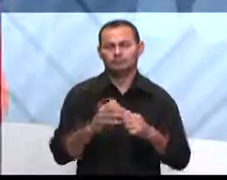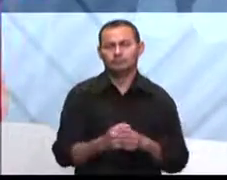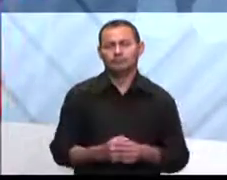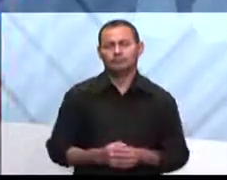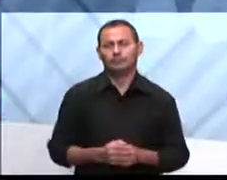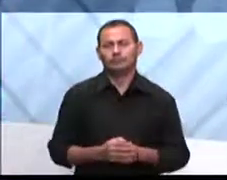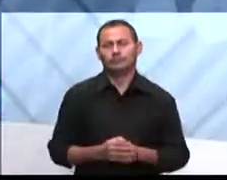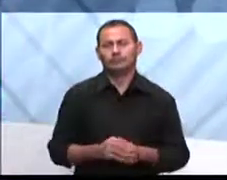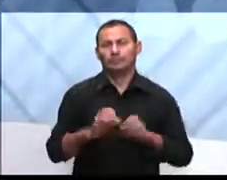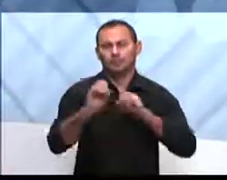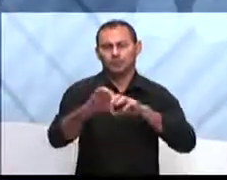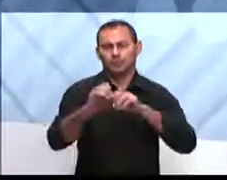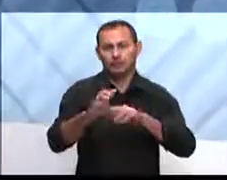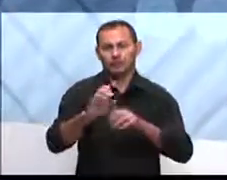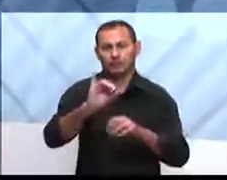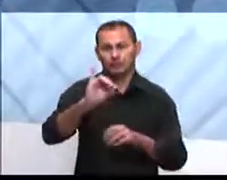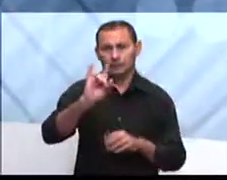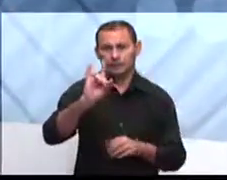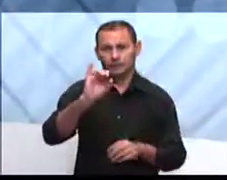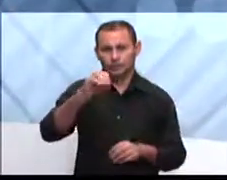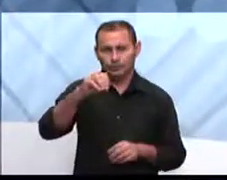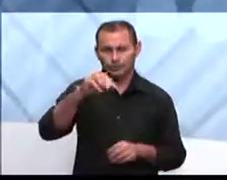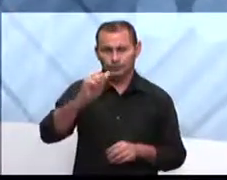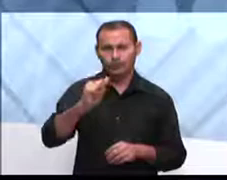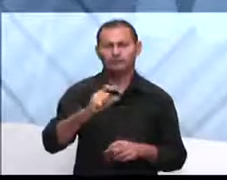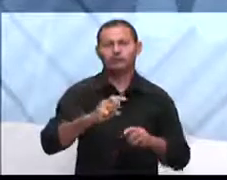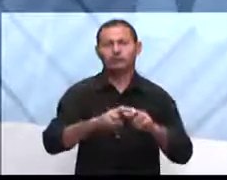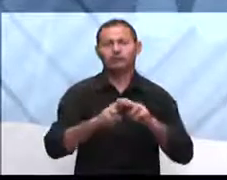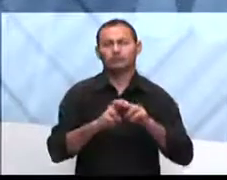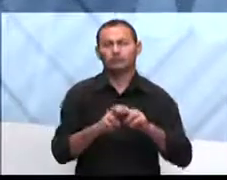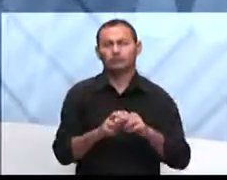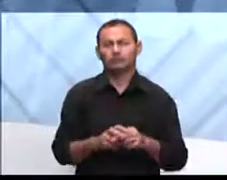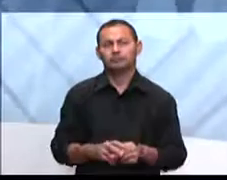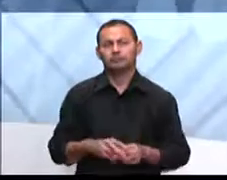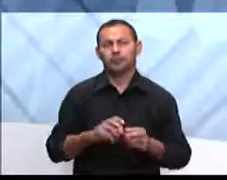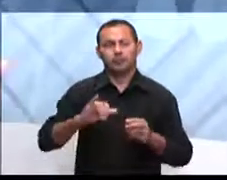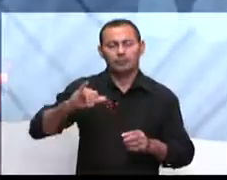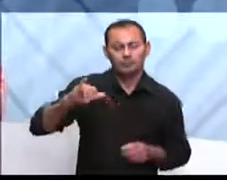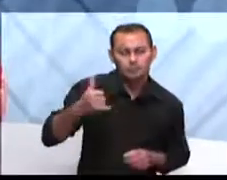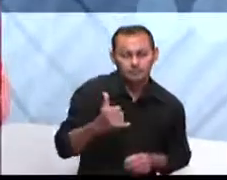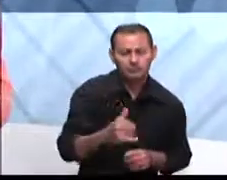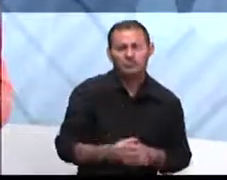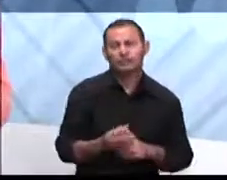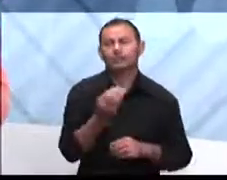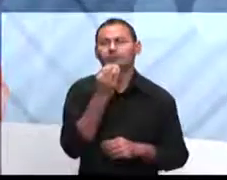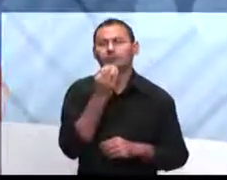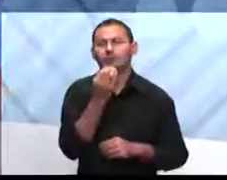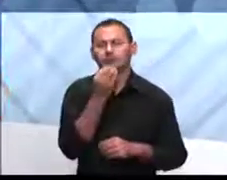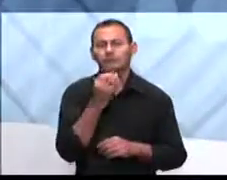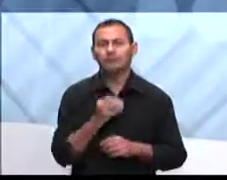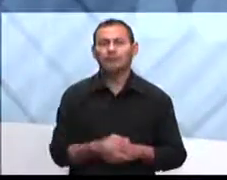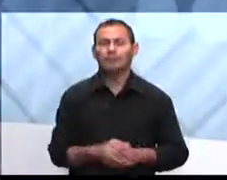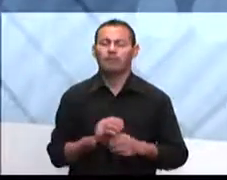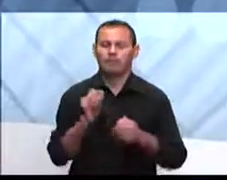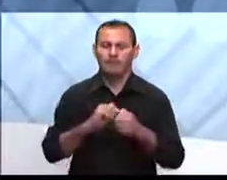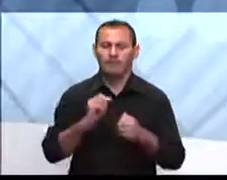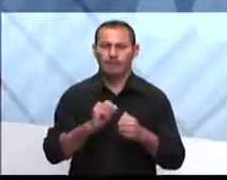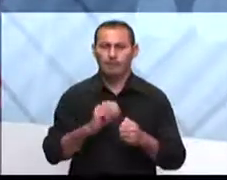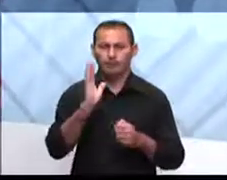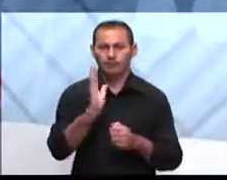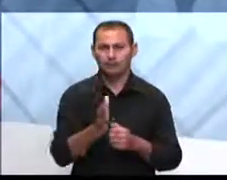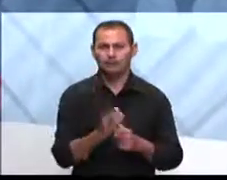necessidades para o ensino de idiomas. Então, nesse aspecto, aproveitando essa oportunidade, ela desenvolveu